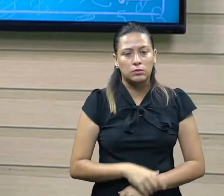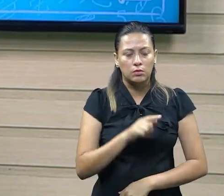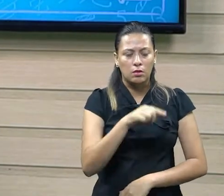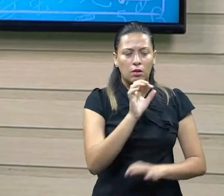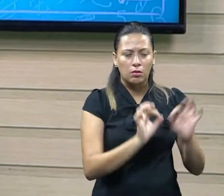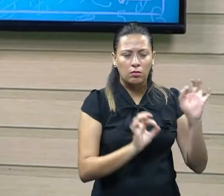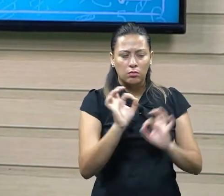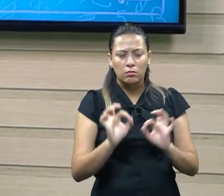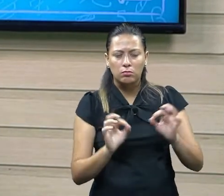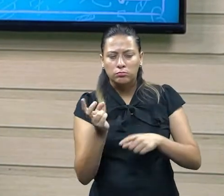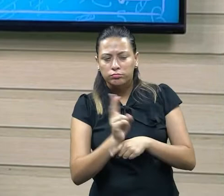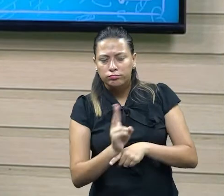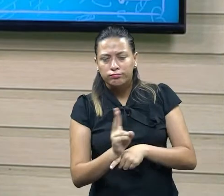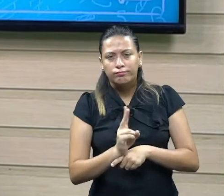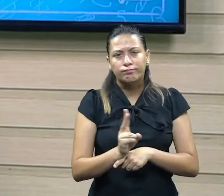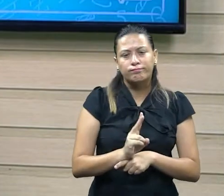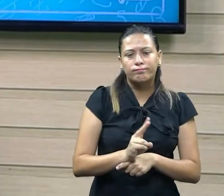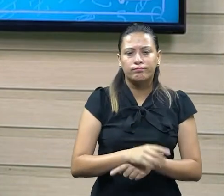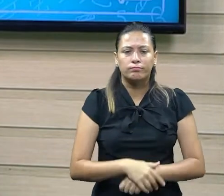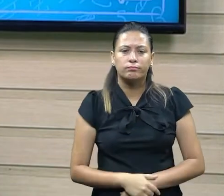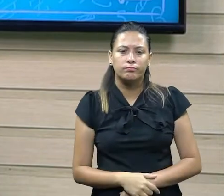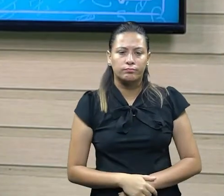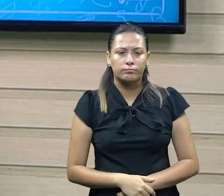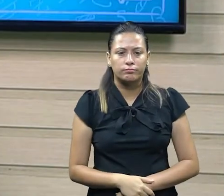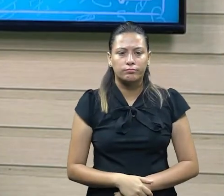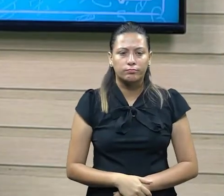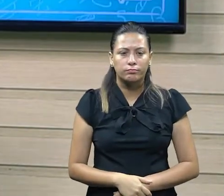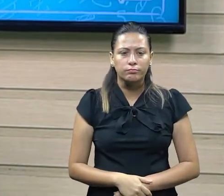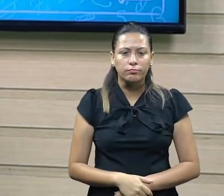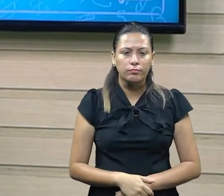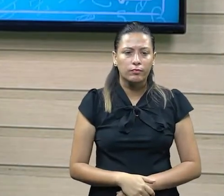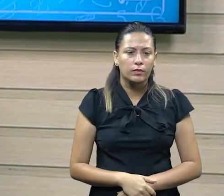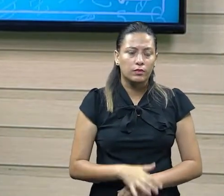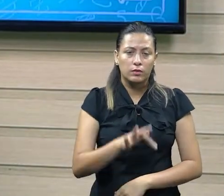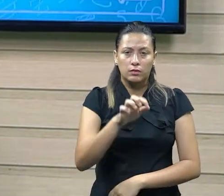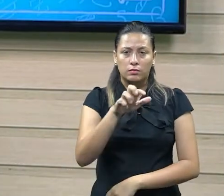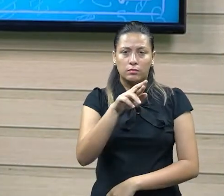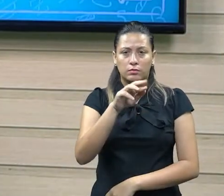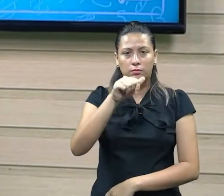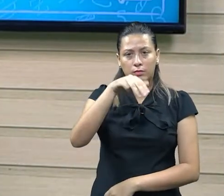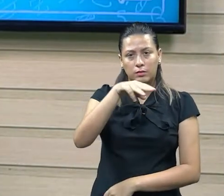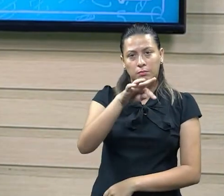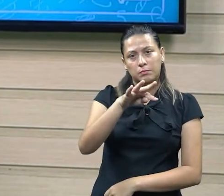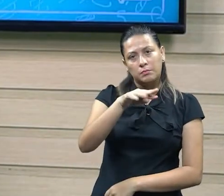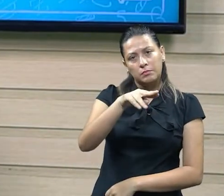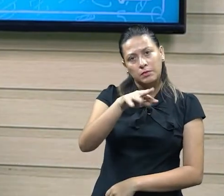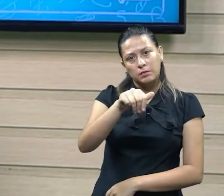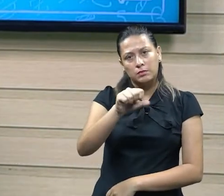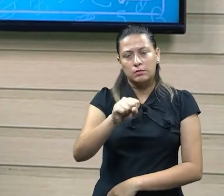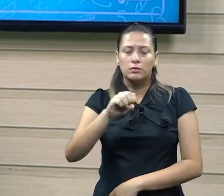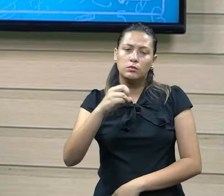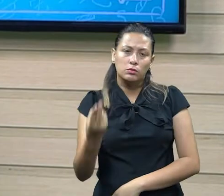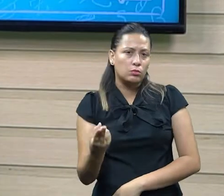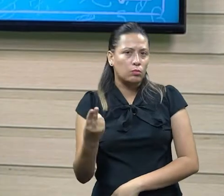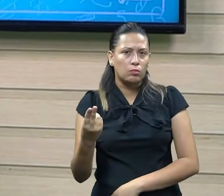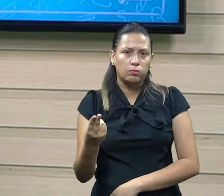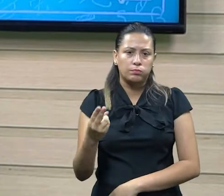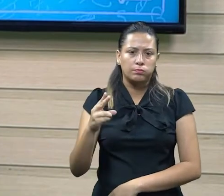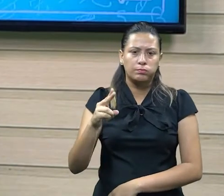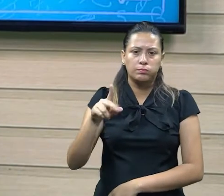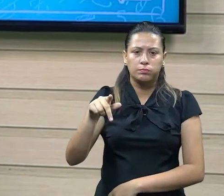você faz a inspeção, e aí essa inspeção ela pode ser tanto das ferramentas como geral, tá? Ela pode ser tanto parcial como